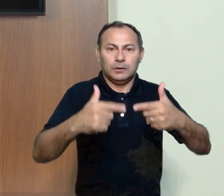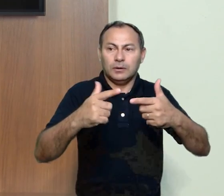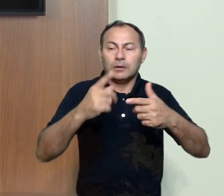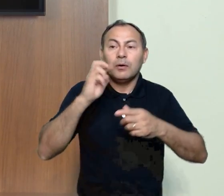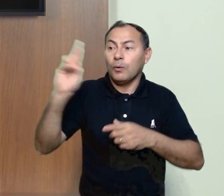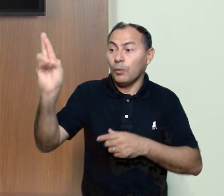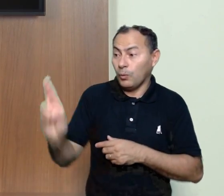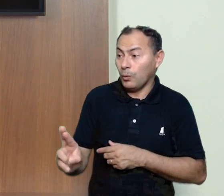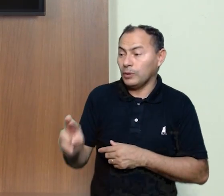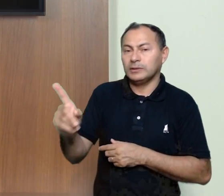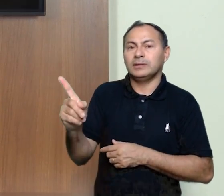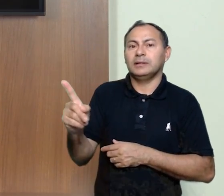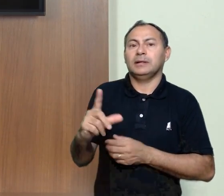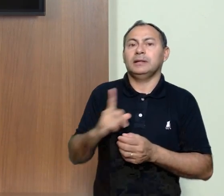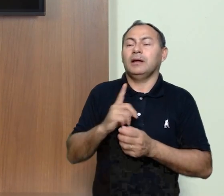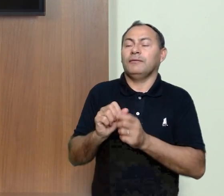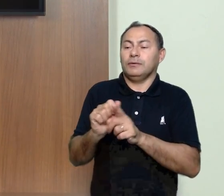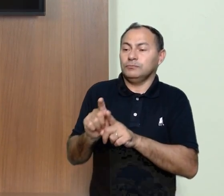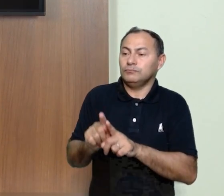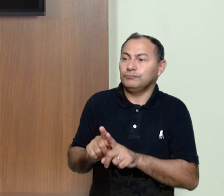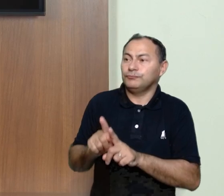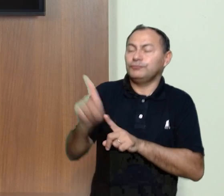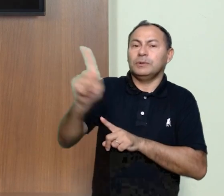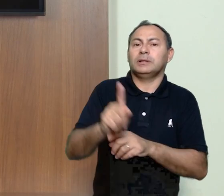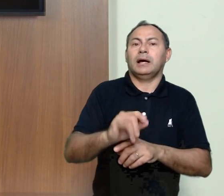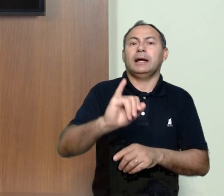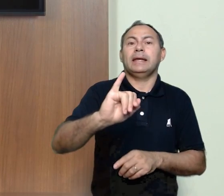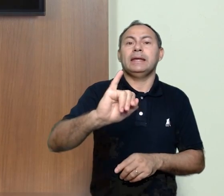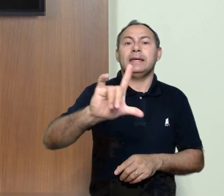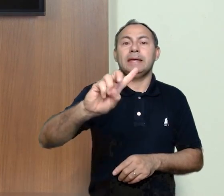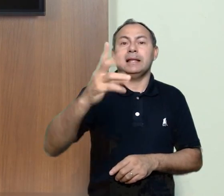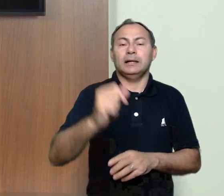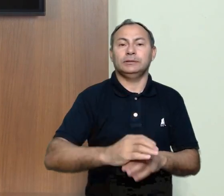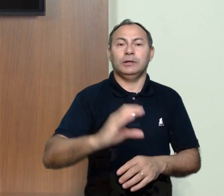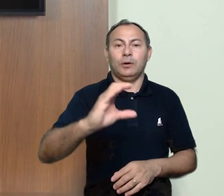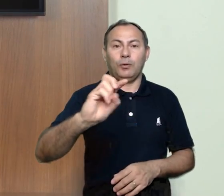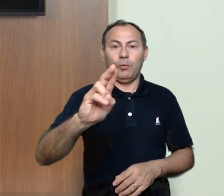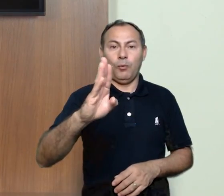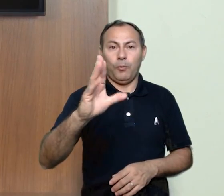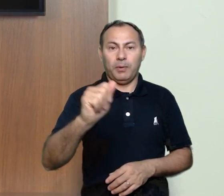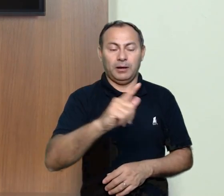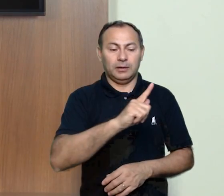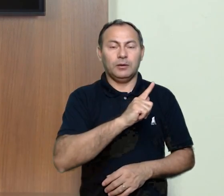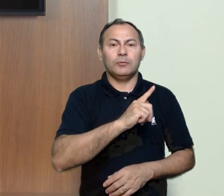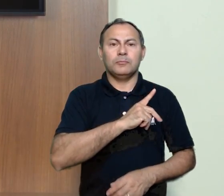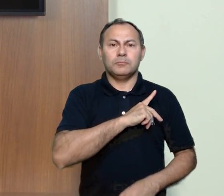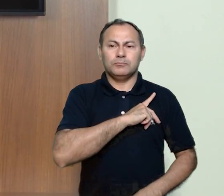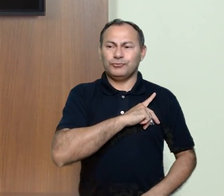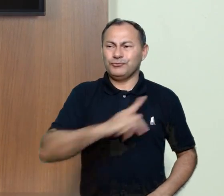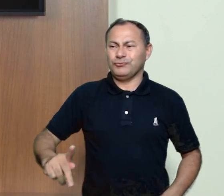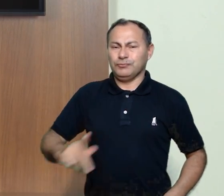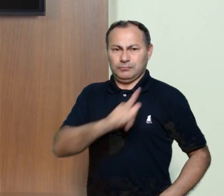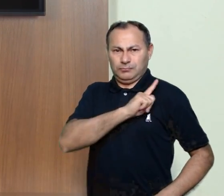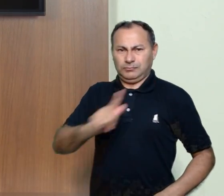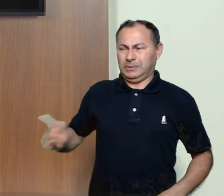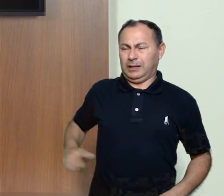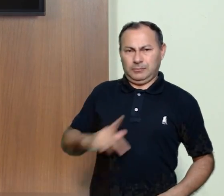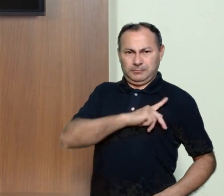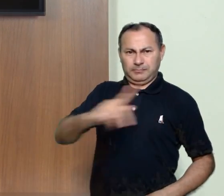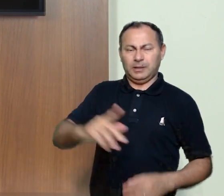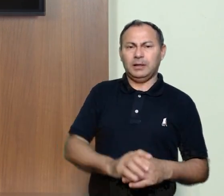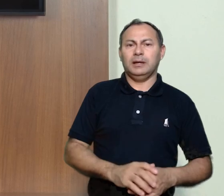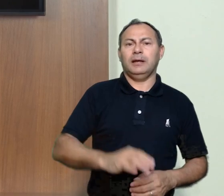os russos estavam instalando mísseis na ilha de Cuba, governada por Fidel Castro. Os